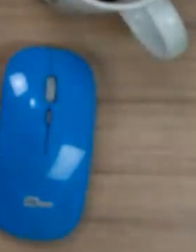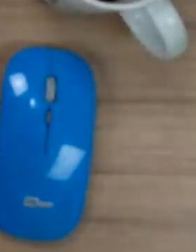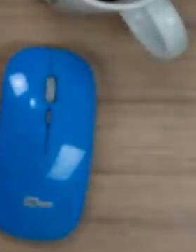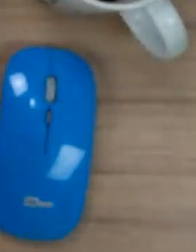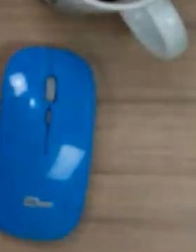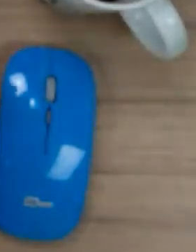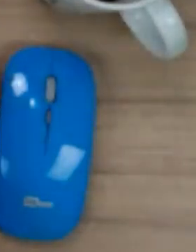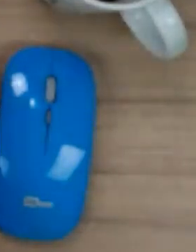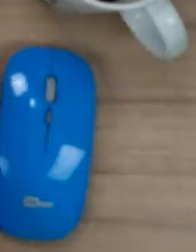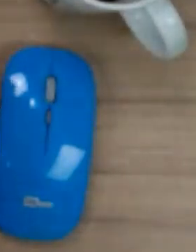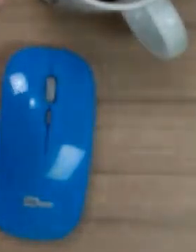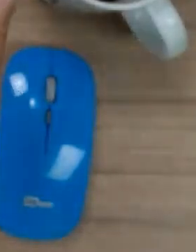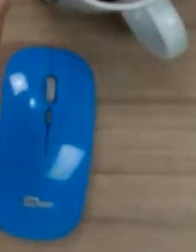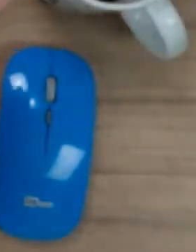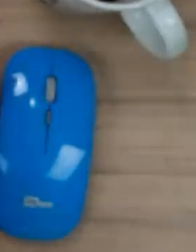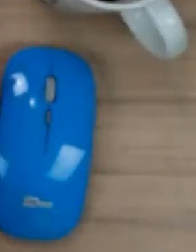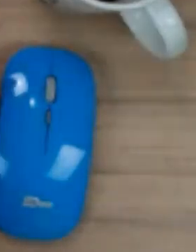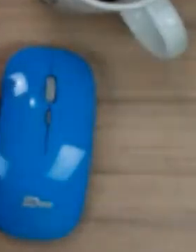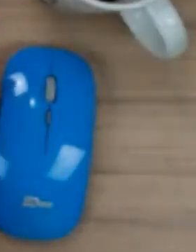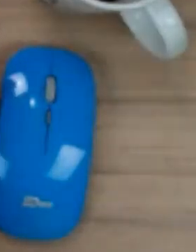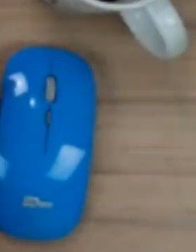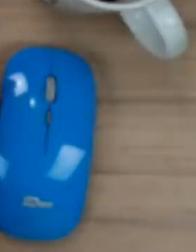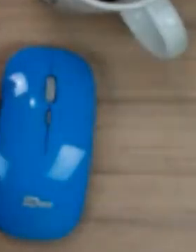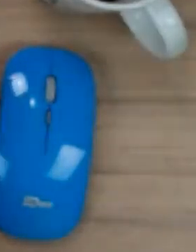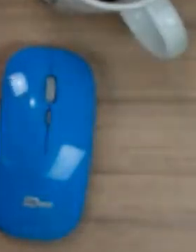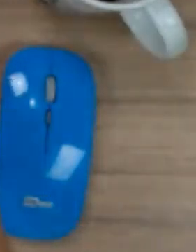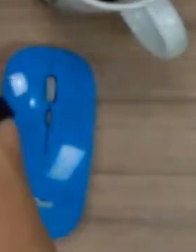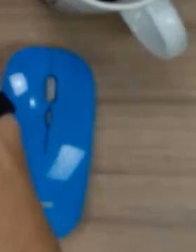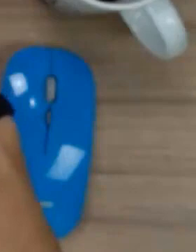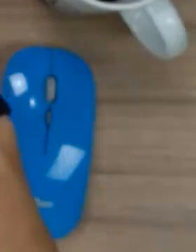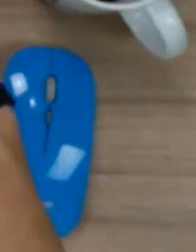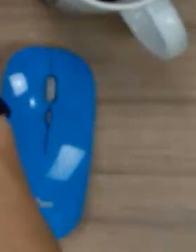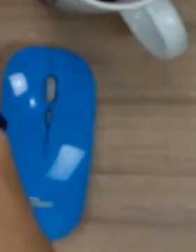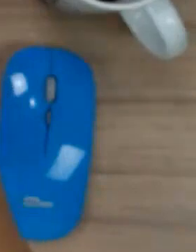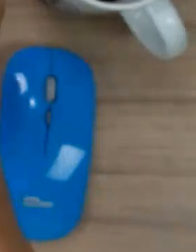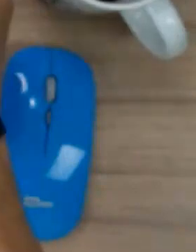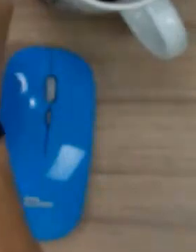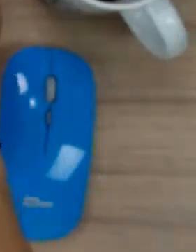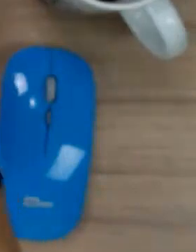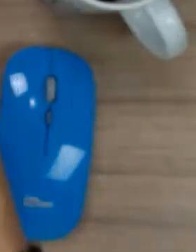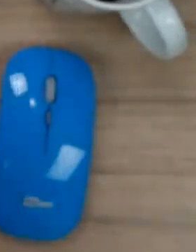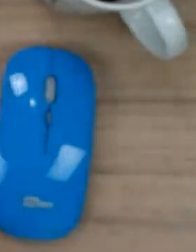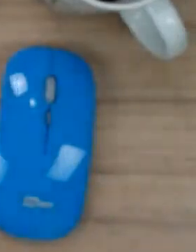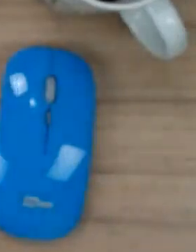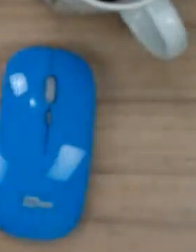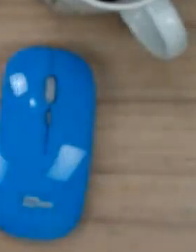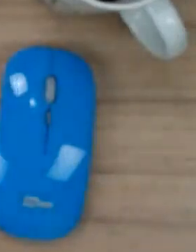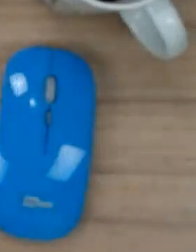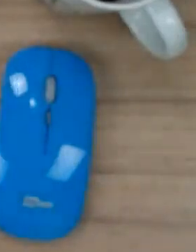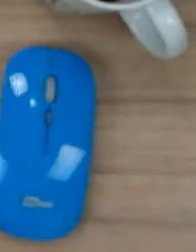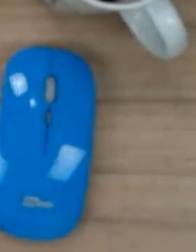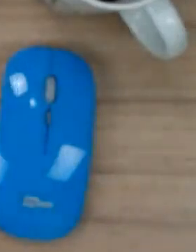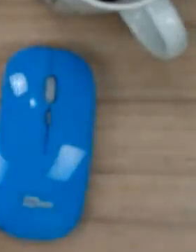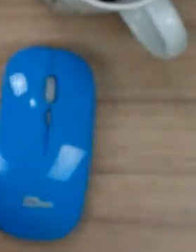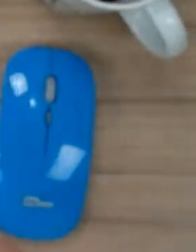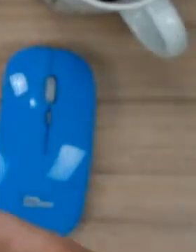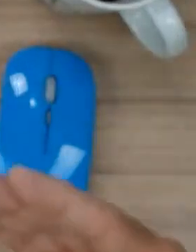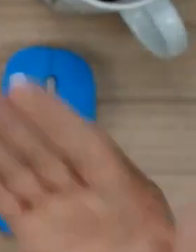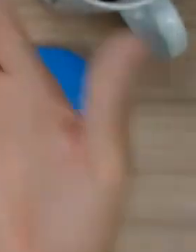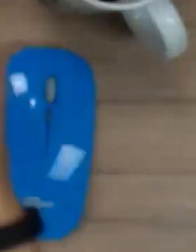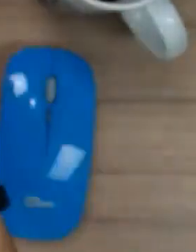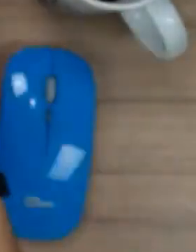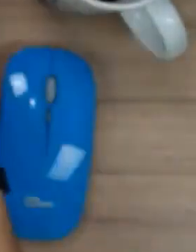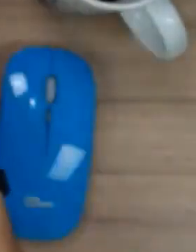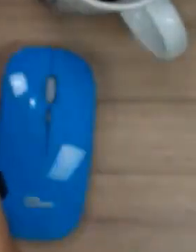para o conhecimento sistematizado organizado e bem estruturado para você fechar a prova terminando este exercício que te